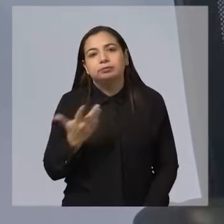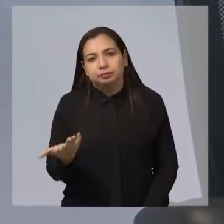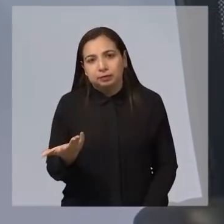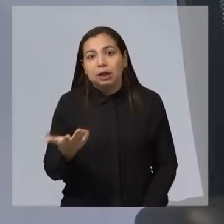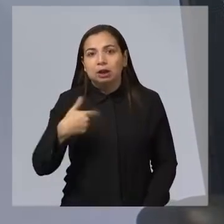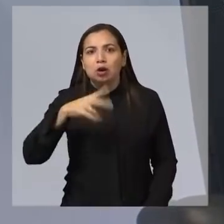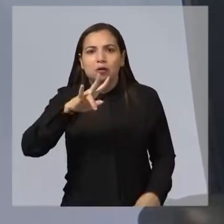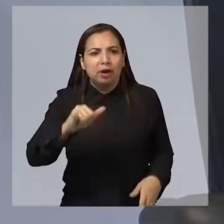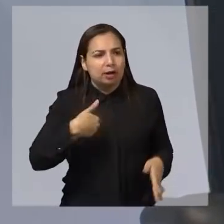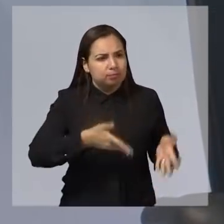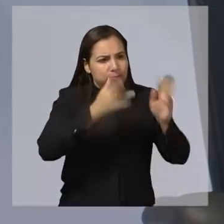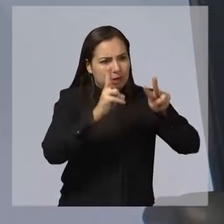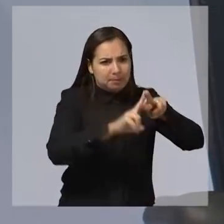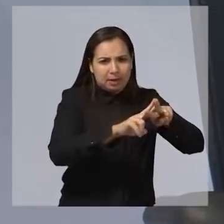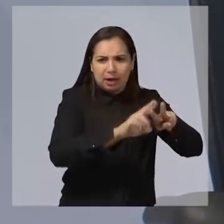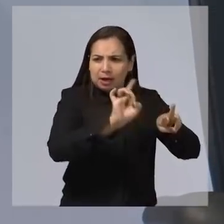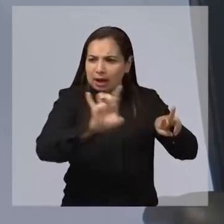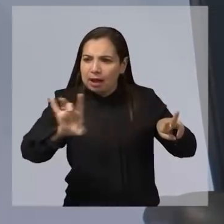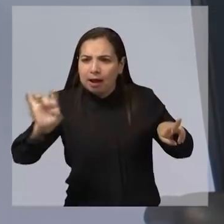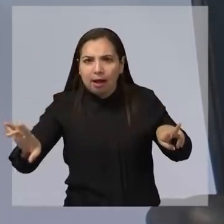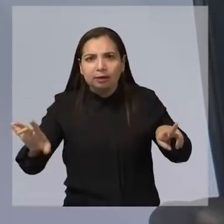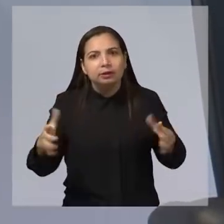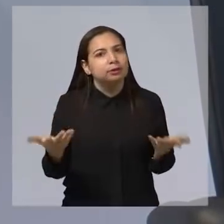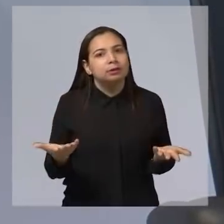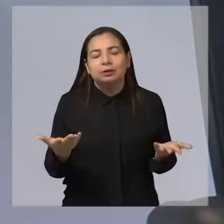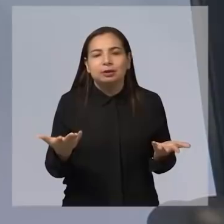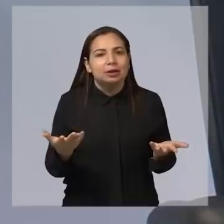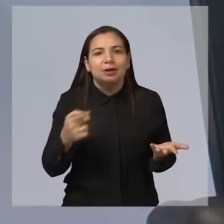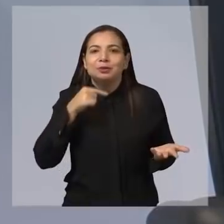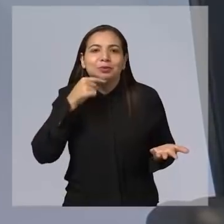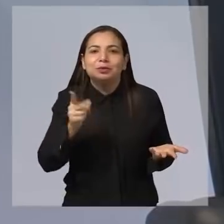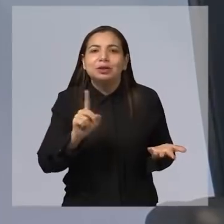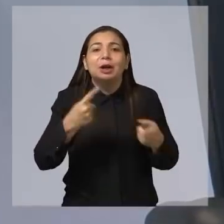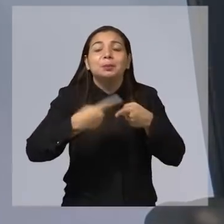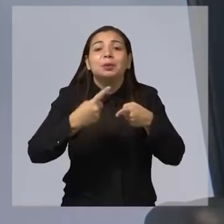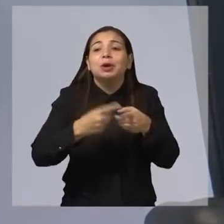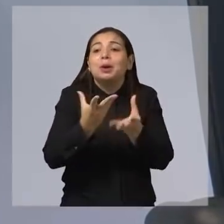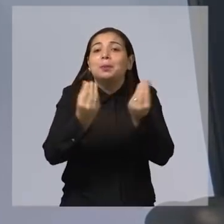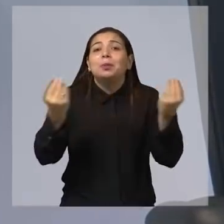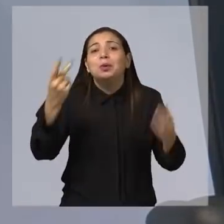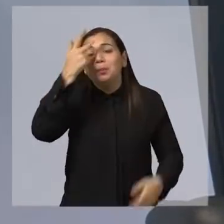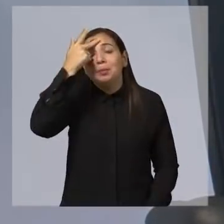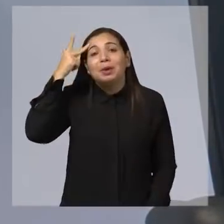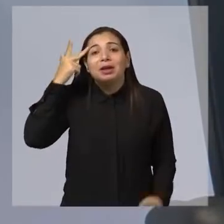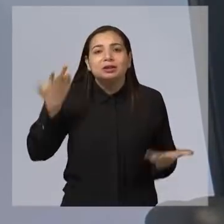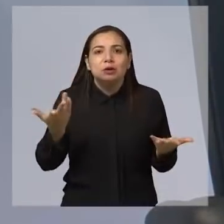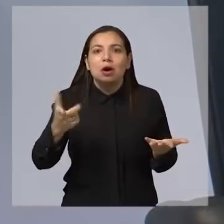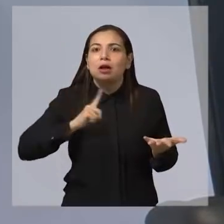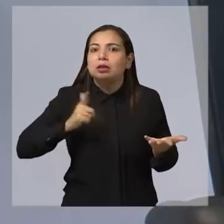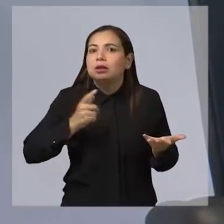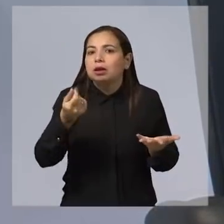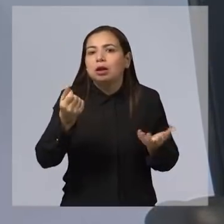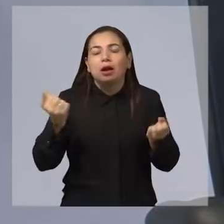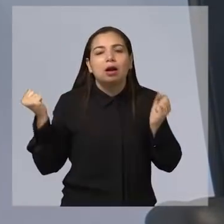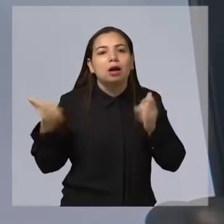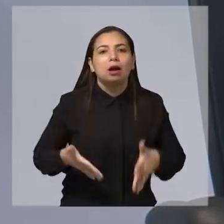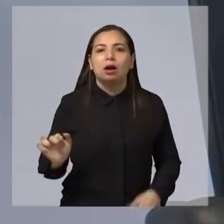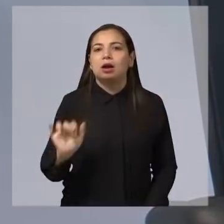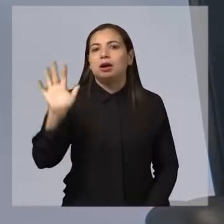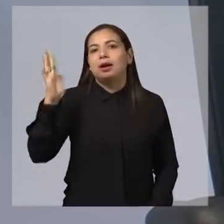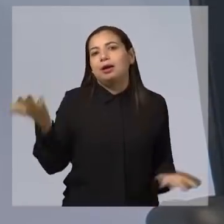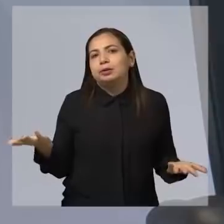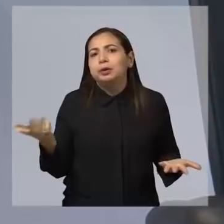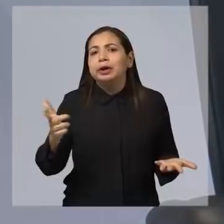cada município desse para ficar perto de casa. Primeiro que a estrutura, segundo, a demanda de gente que eu vou gastar. Isso encarece muito e não leva a